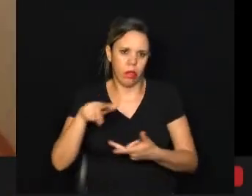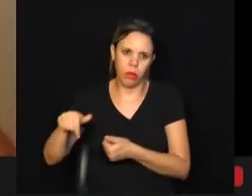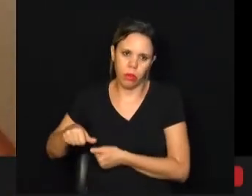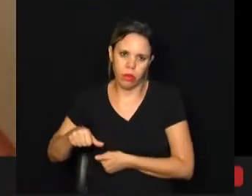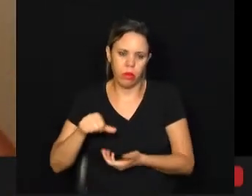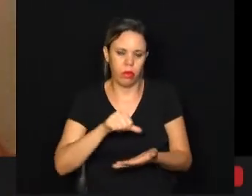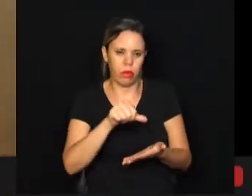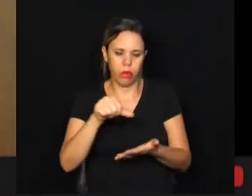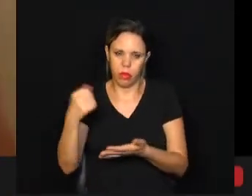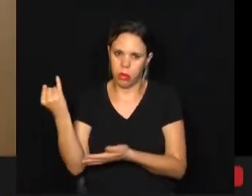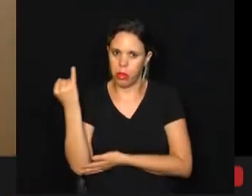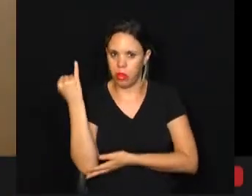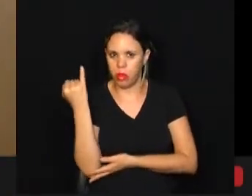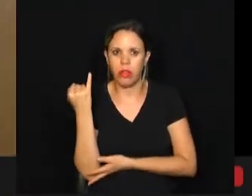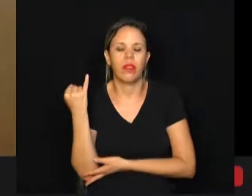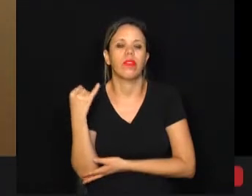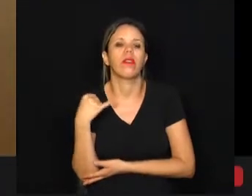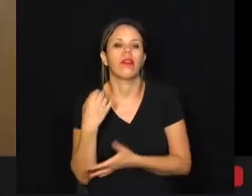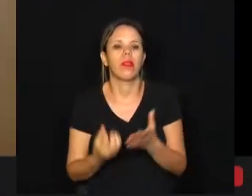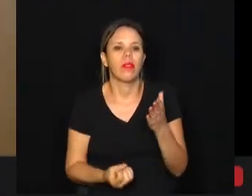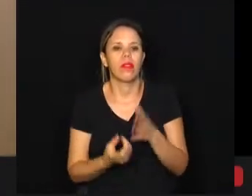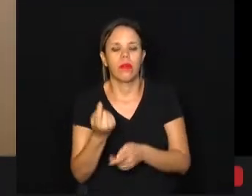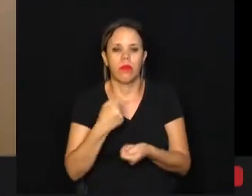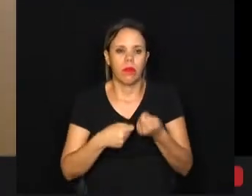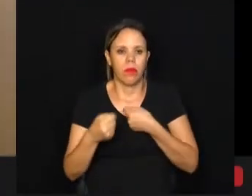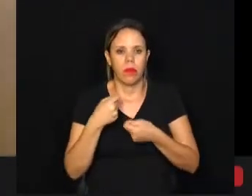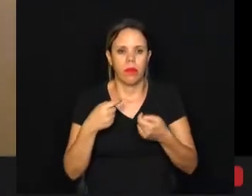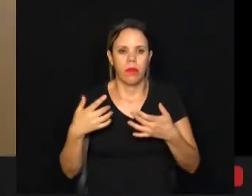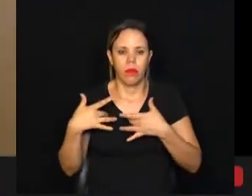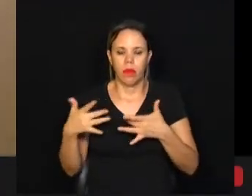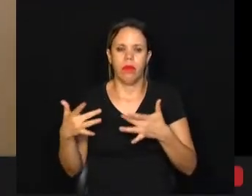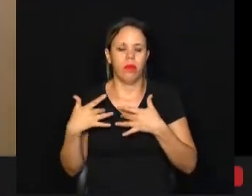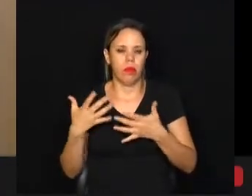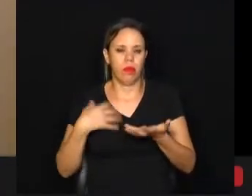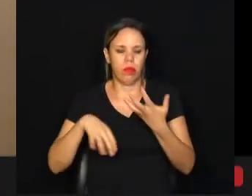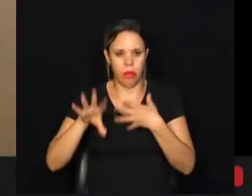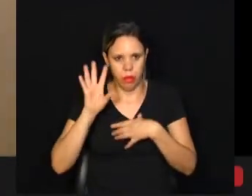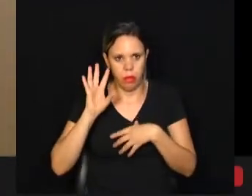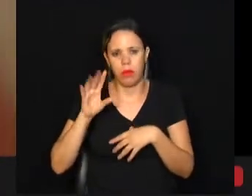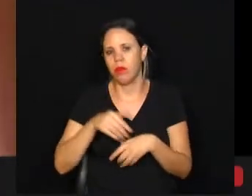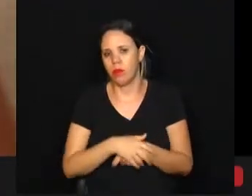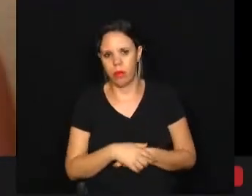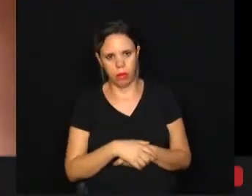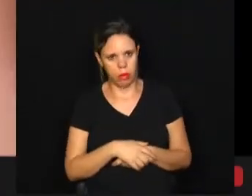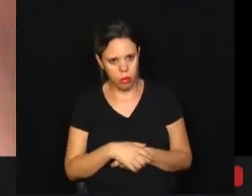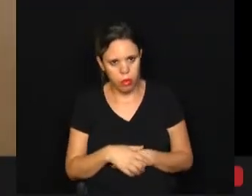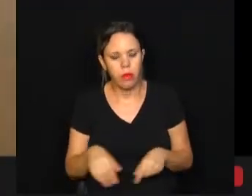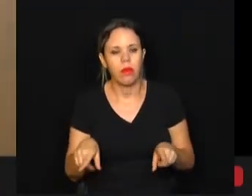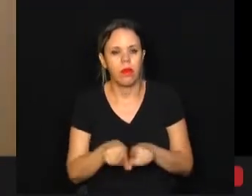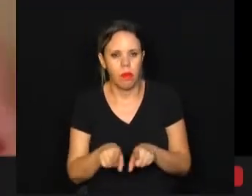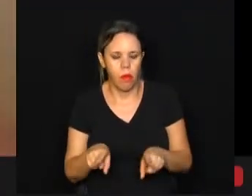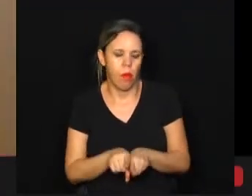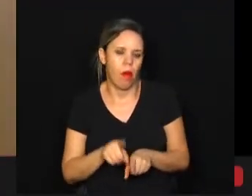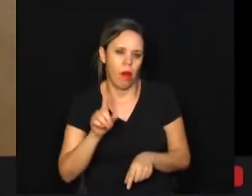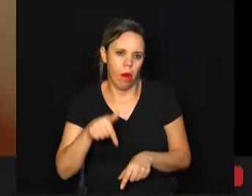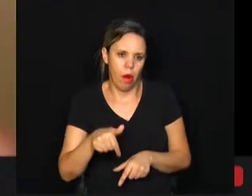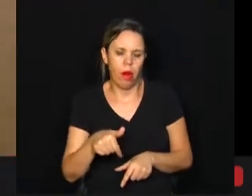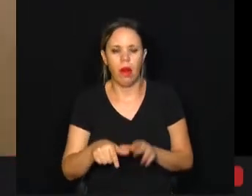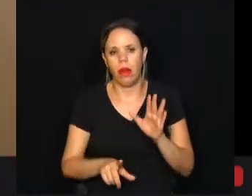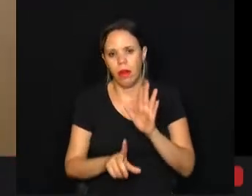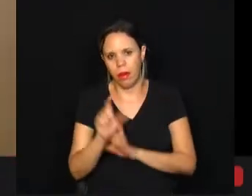muito importante. É aquilo que gera economia solidária. E a economia solidária também é um giro de